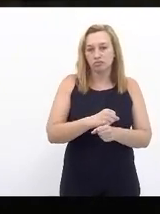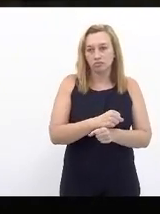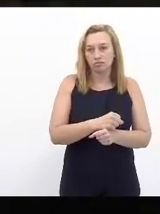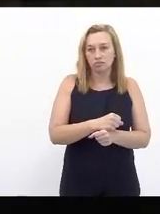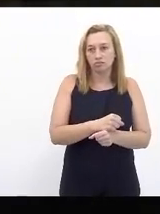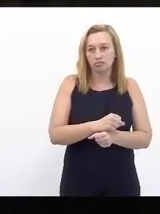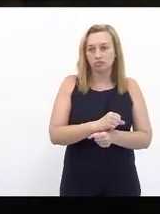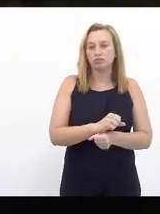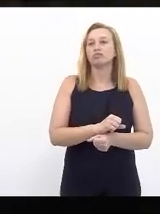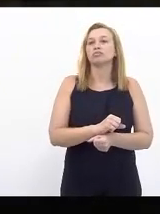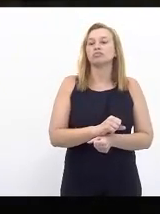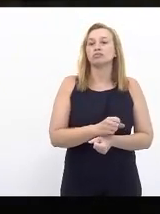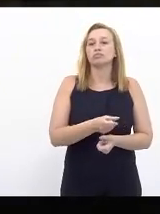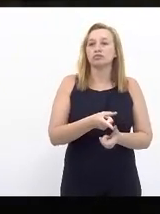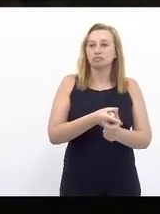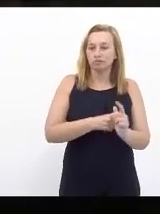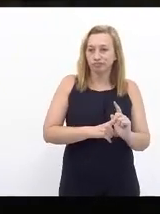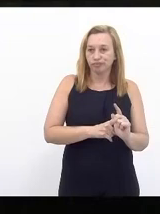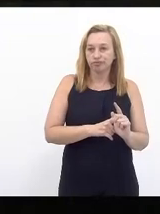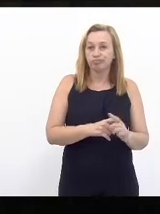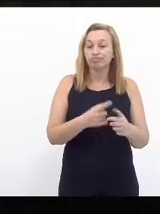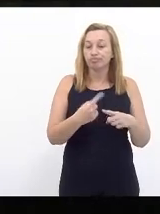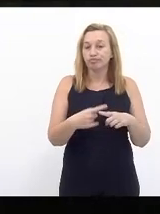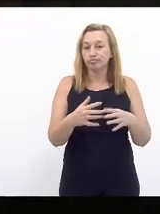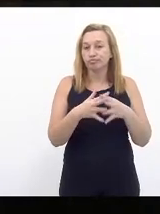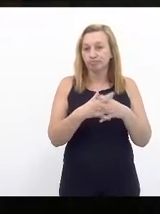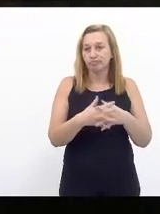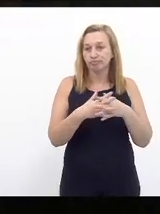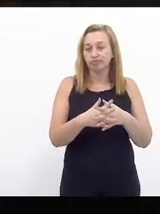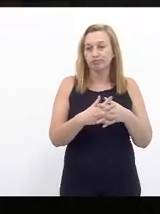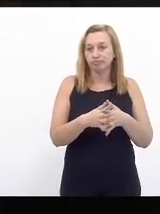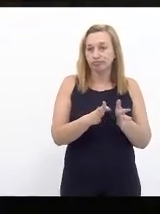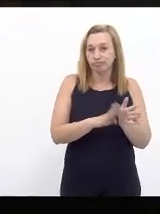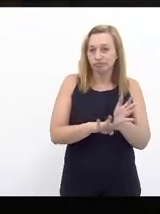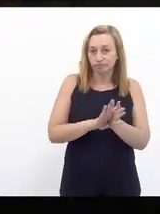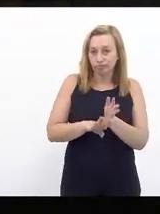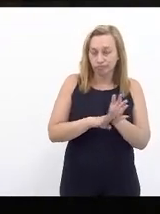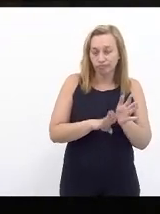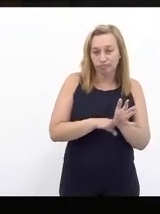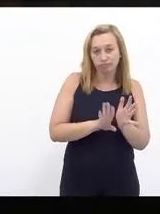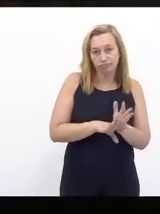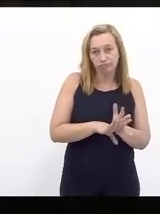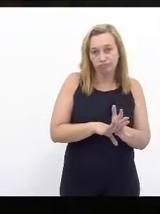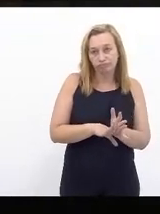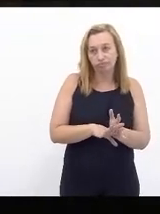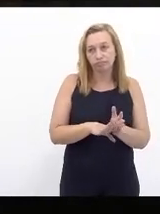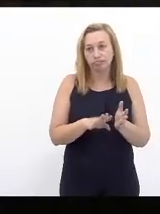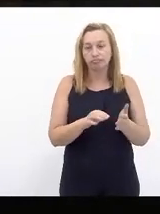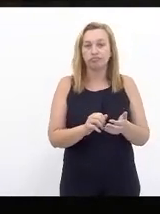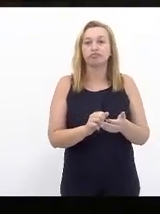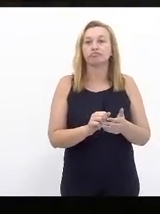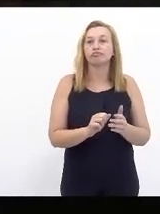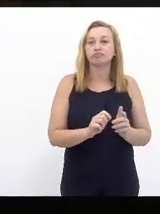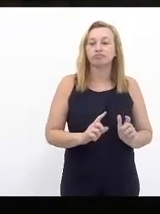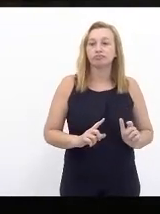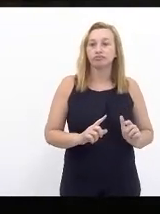penúria, porque confunde gasto em atividades